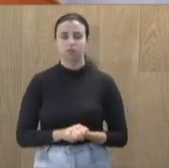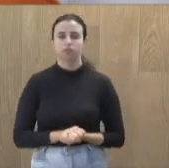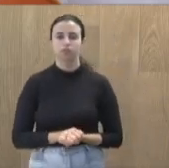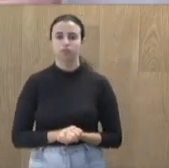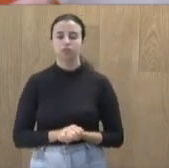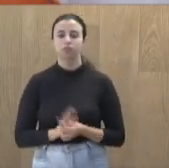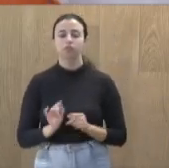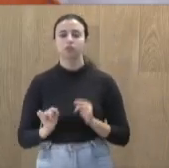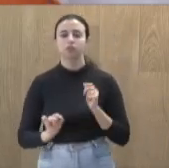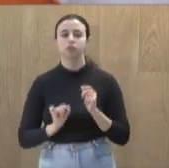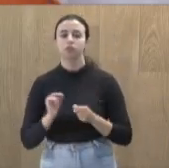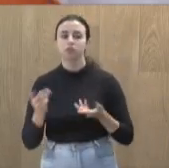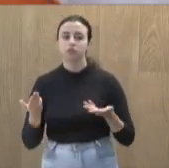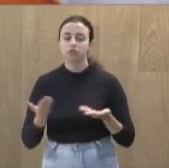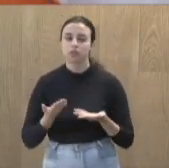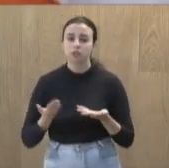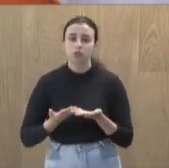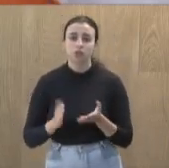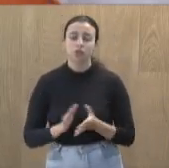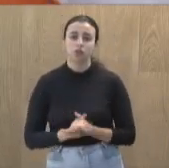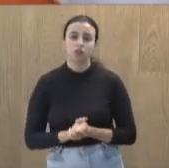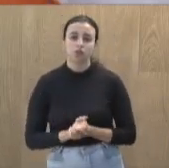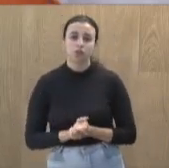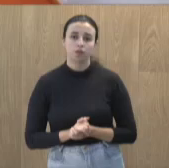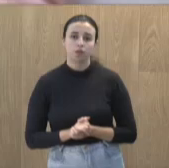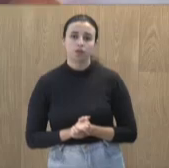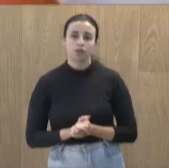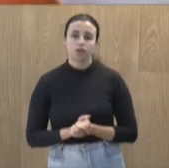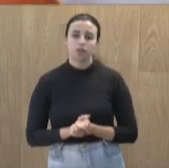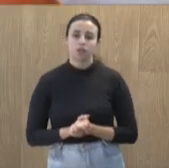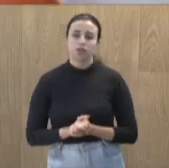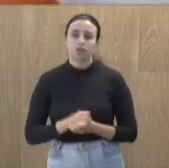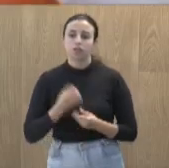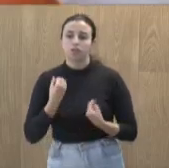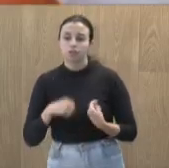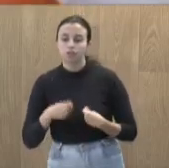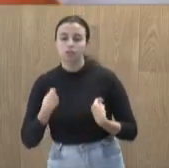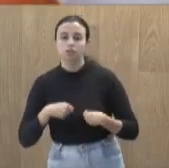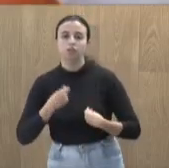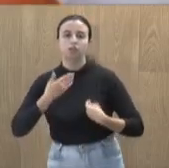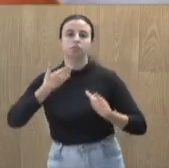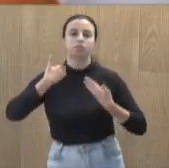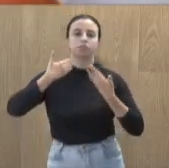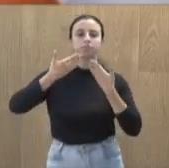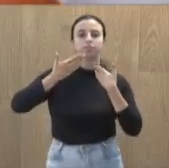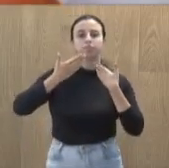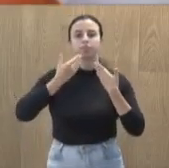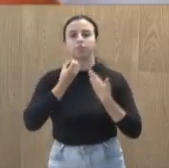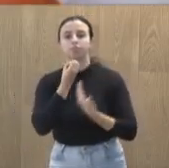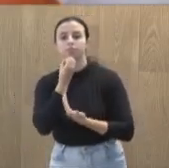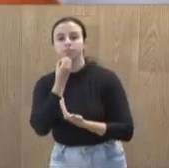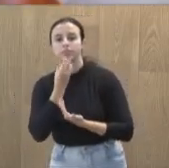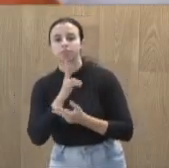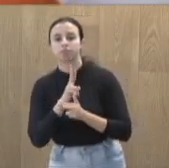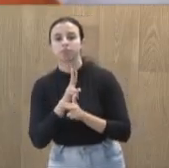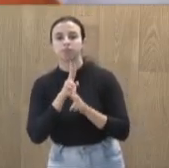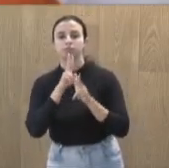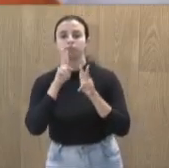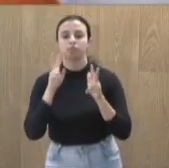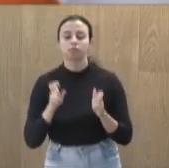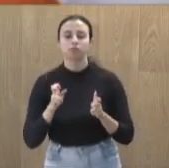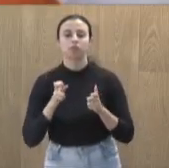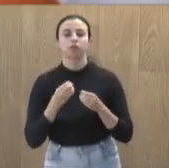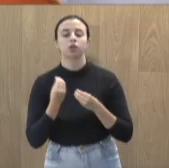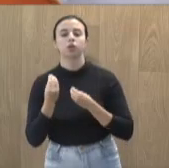O que está virando, poxa? O bom debate, a questão da urbanidade, da